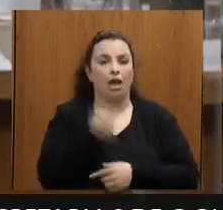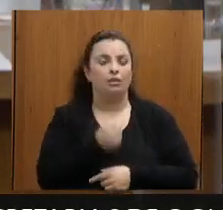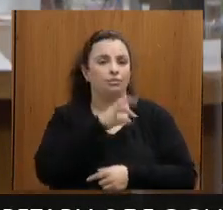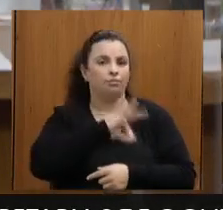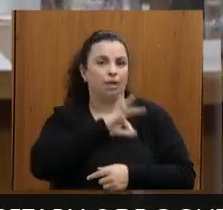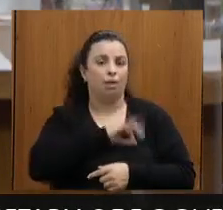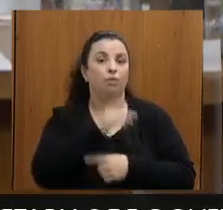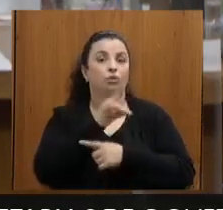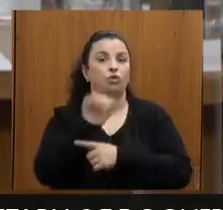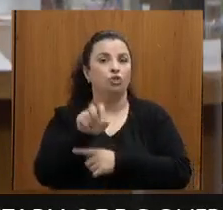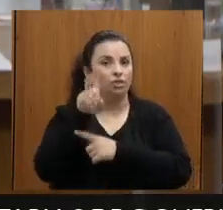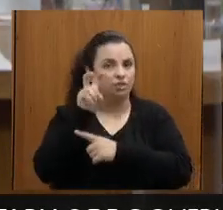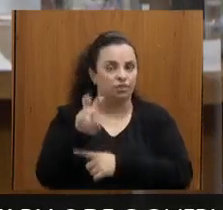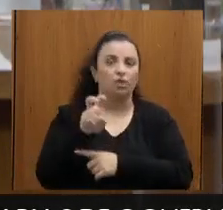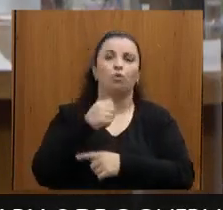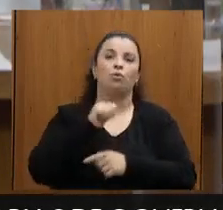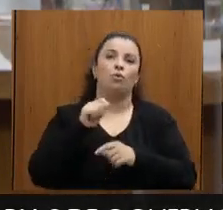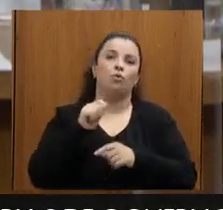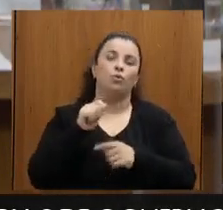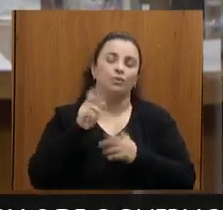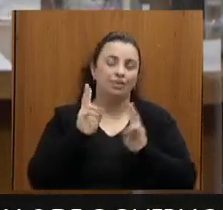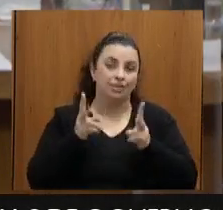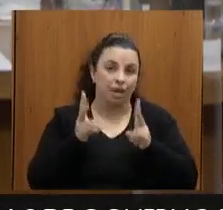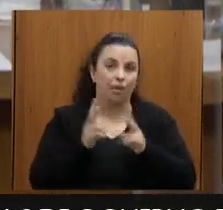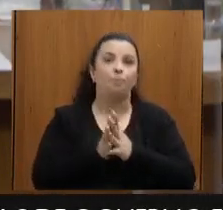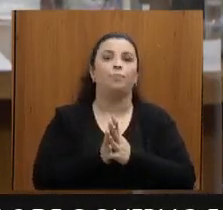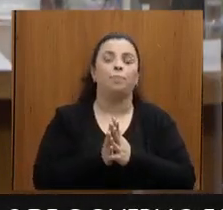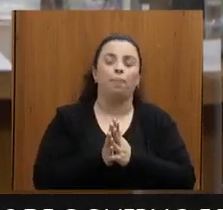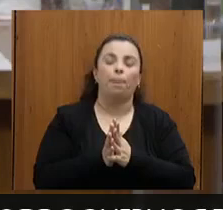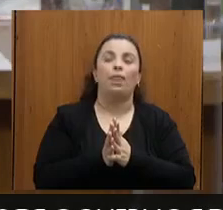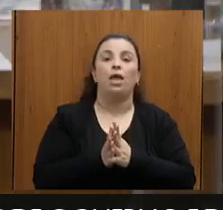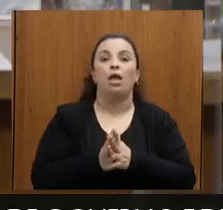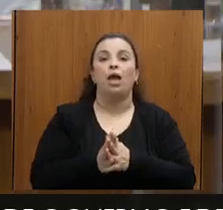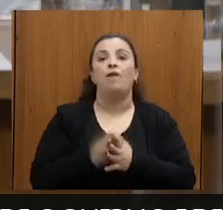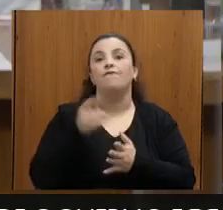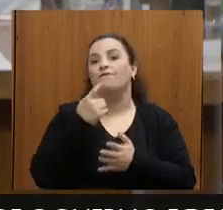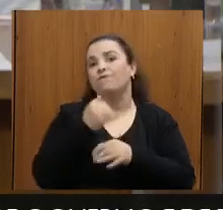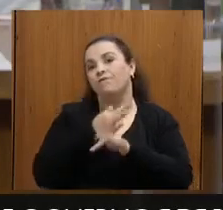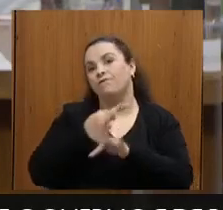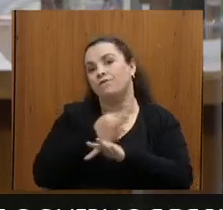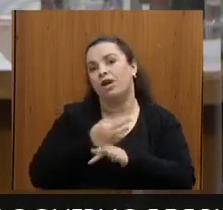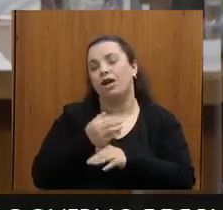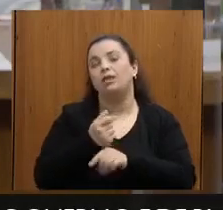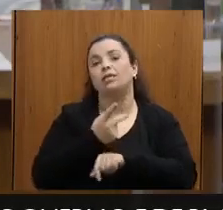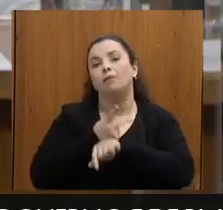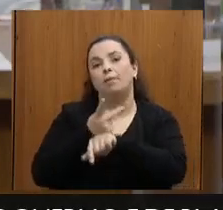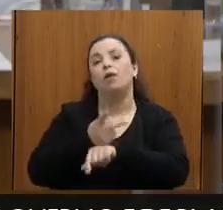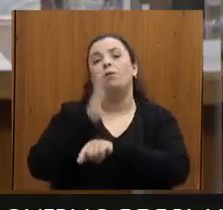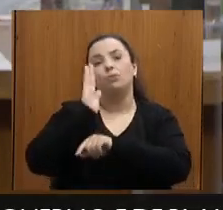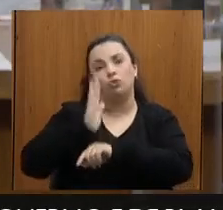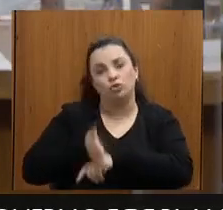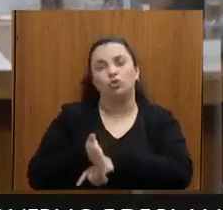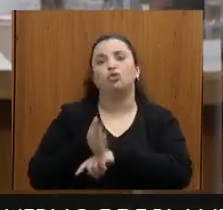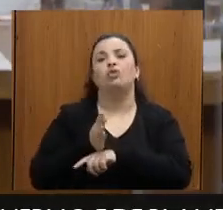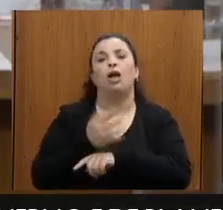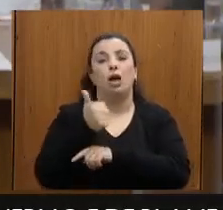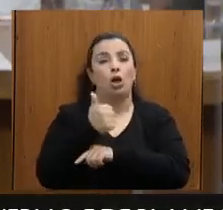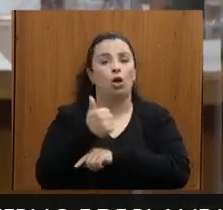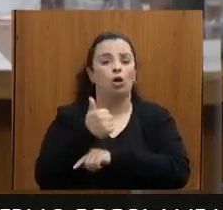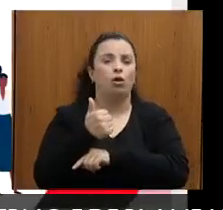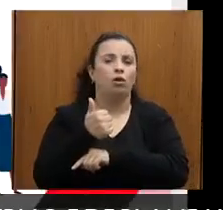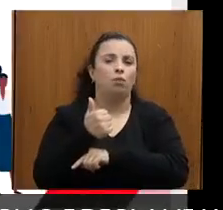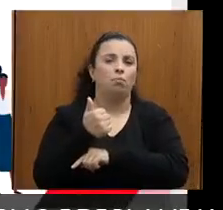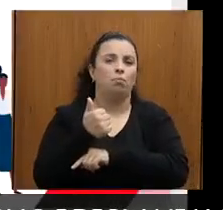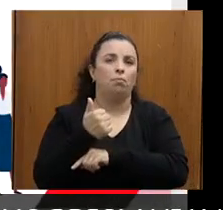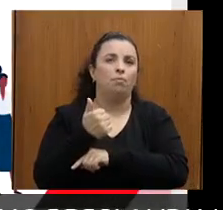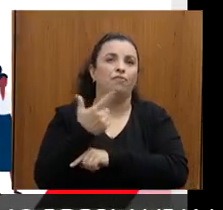pagamento de férias-prêmio, a gente já regularizou o pagamento de 14.193 servidores de um universo de pouco mais